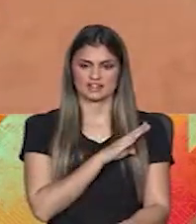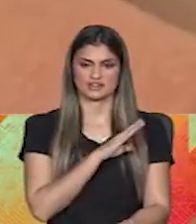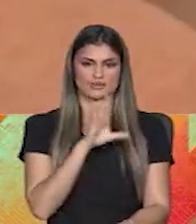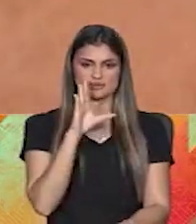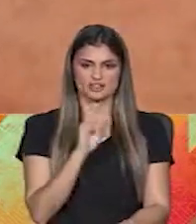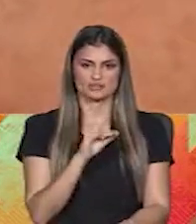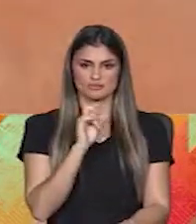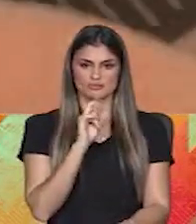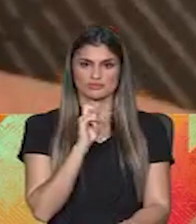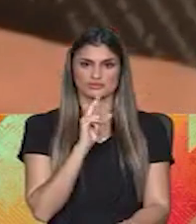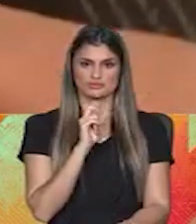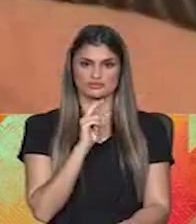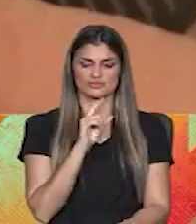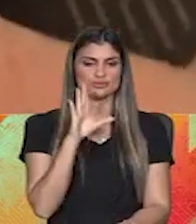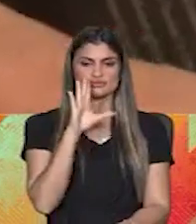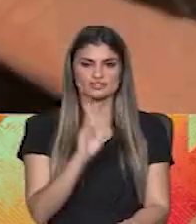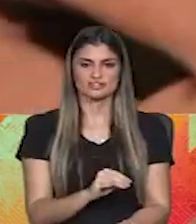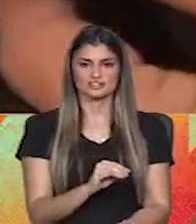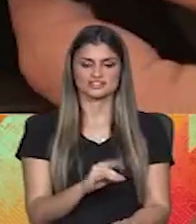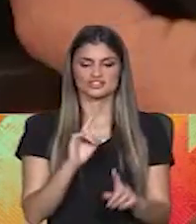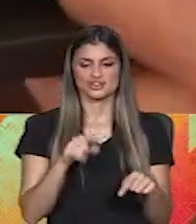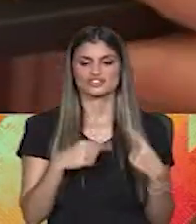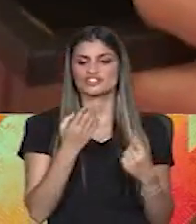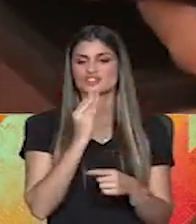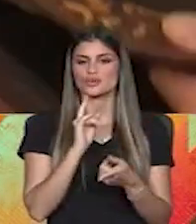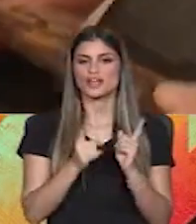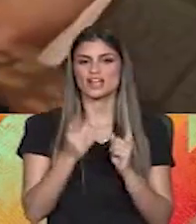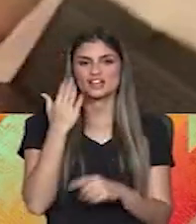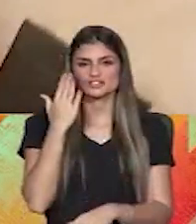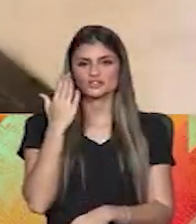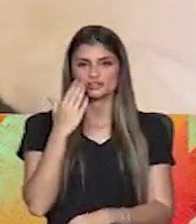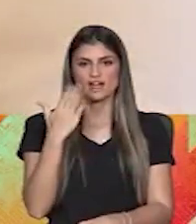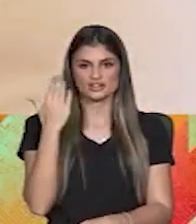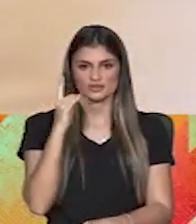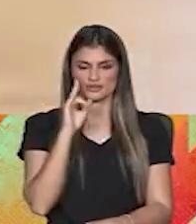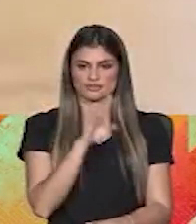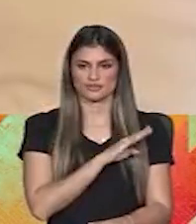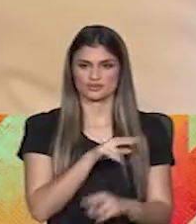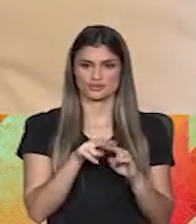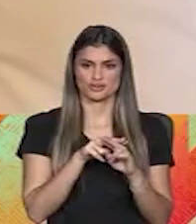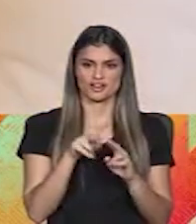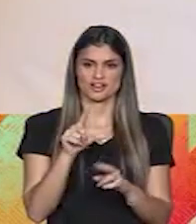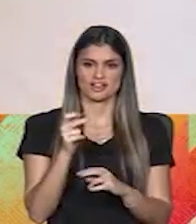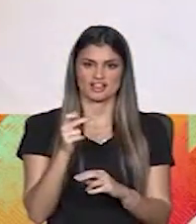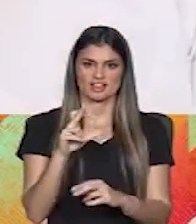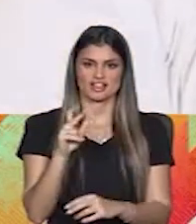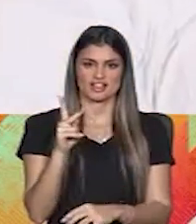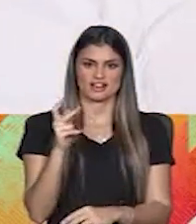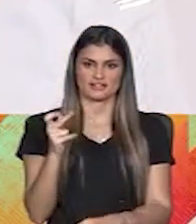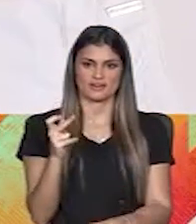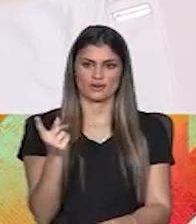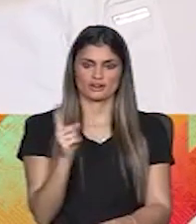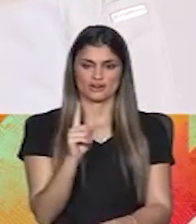digamos lançar eu não sei Jorge O que é que acham sou capaz de provar um chocolatinho com larva ou